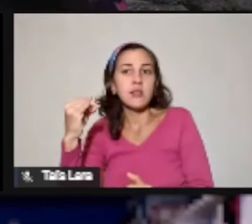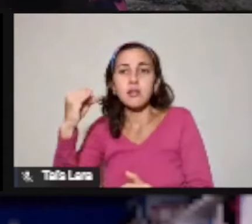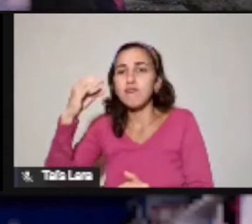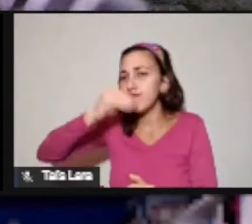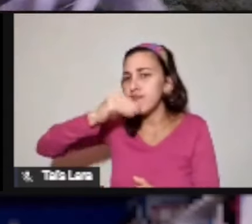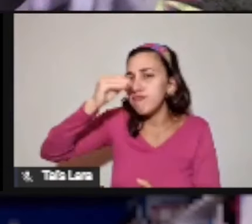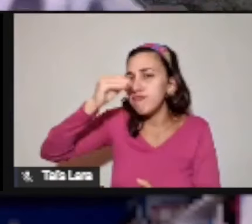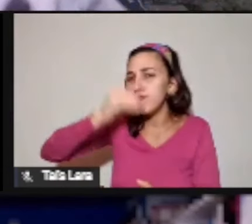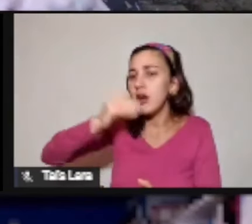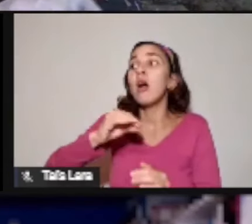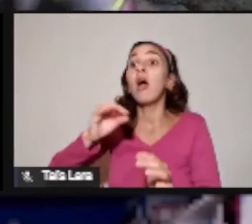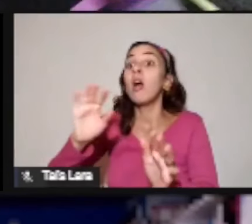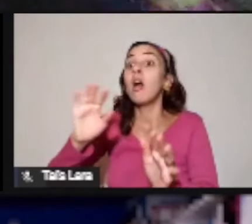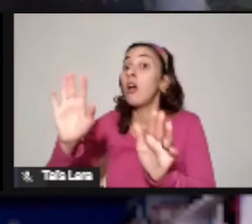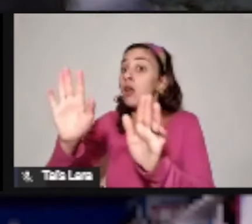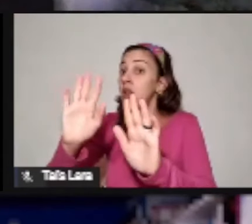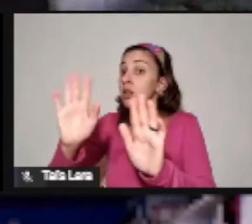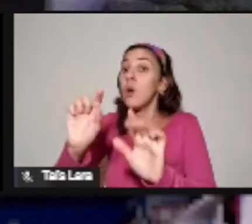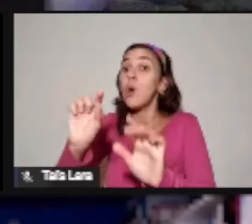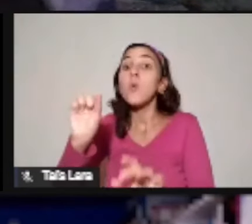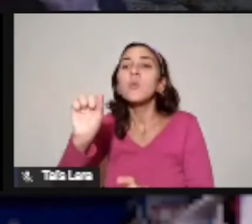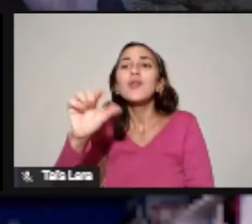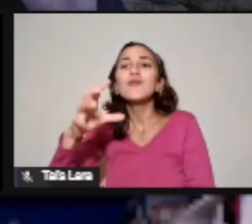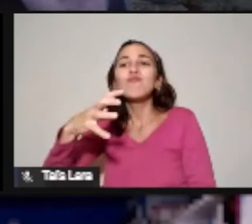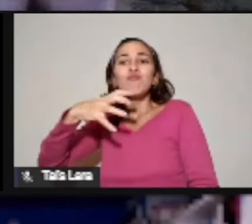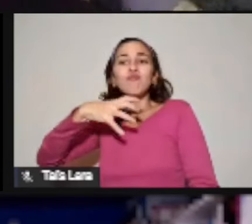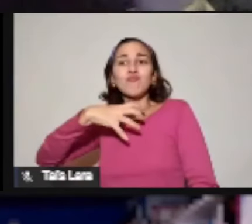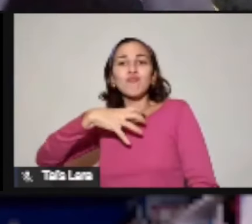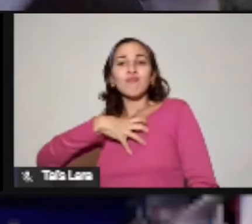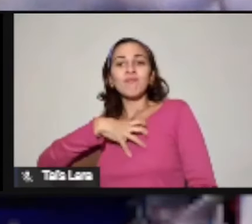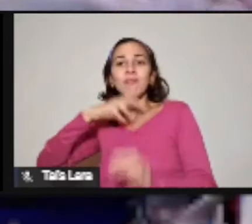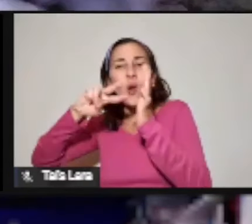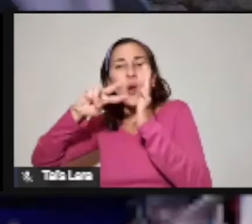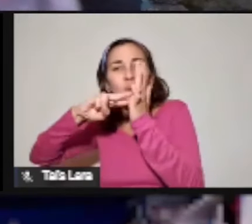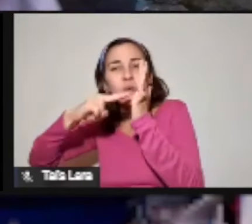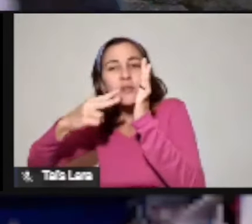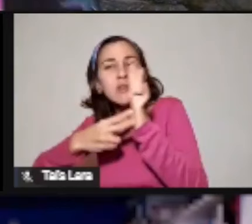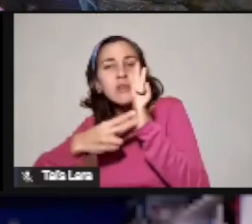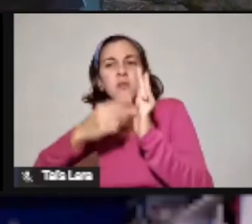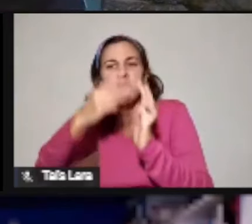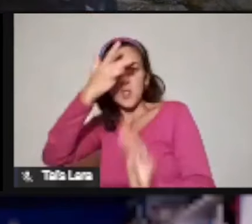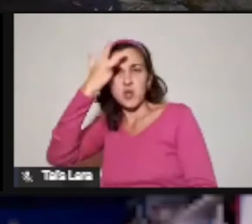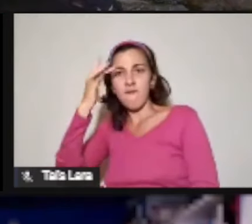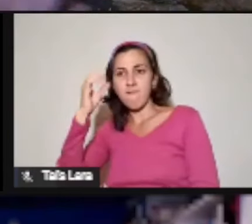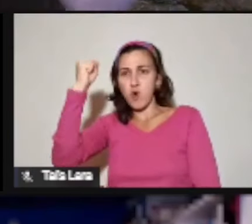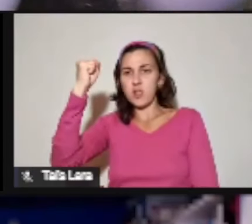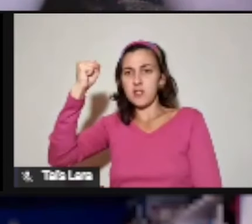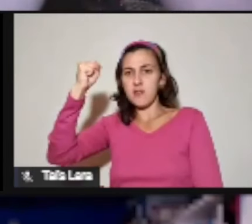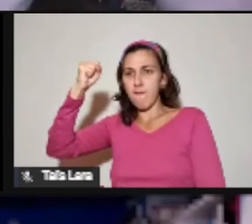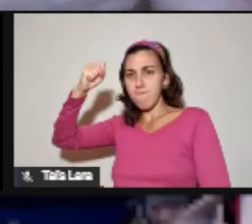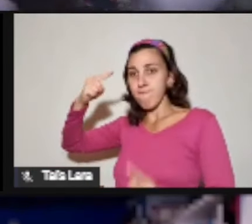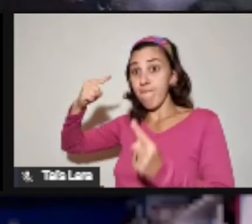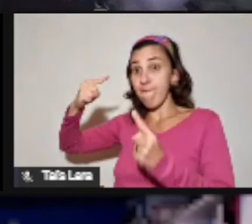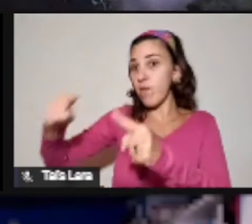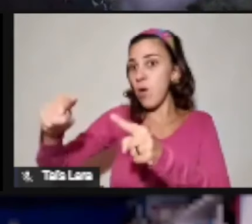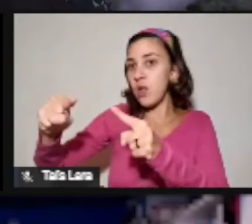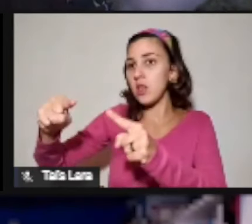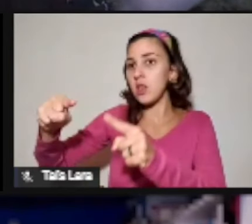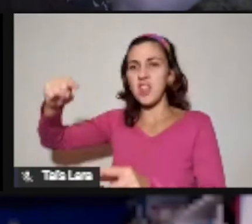né? É o significado disso, é você usar a força, é você usar a palmada, é você usar, né,